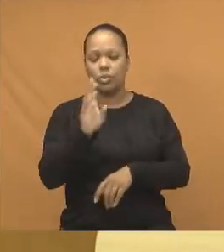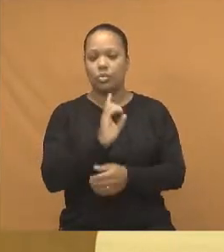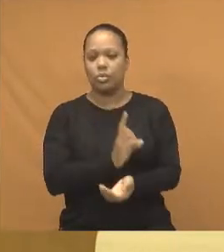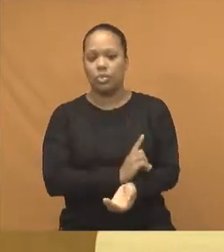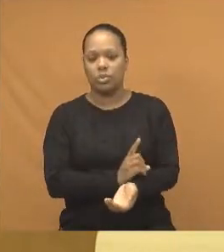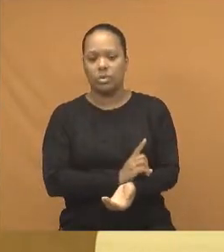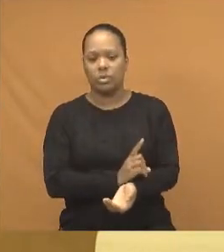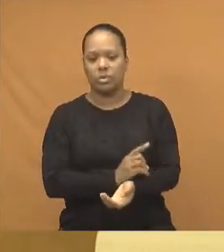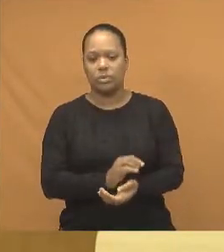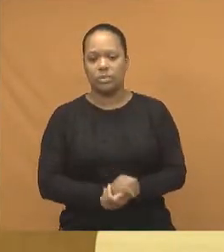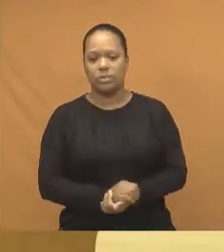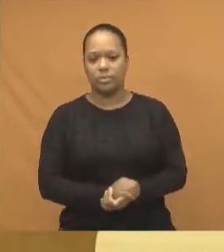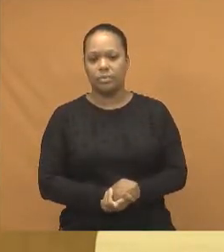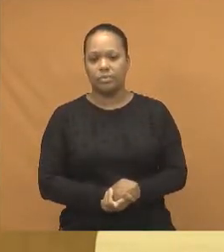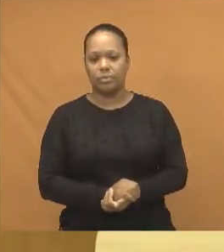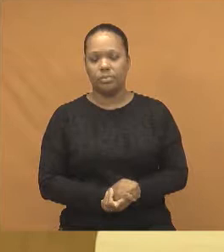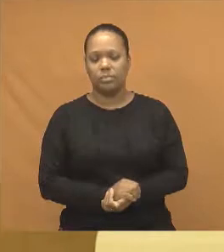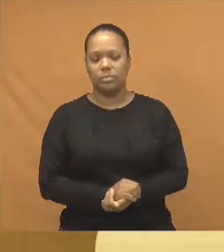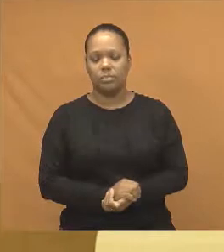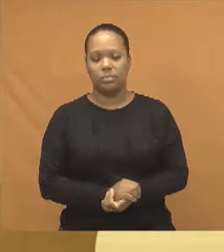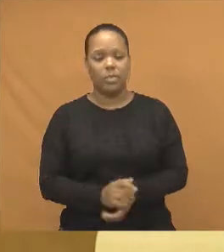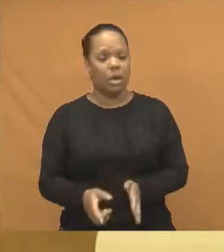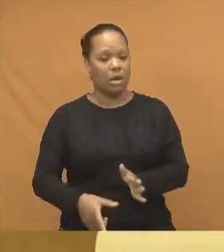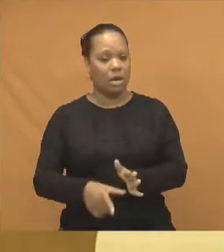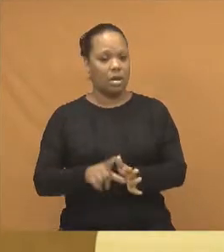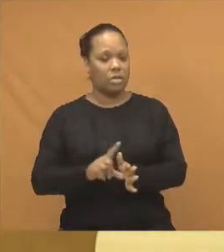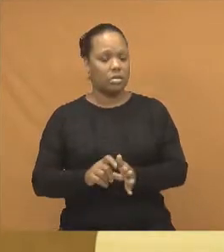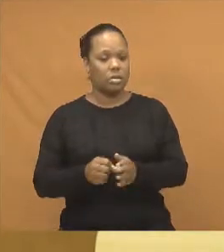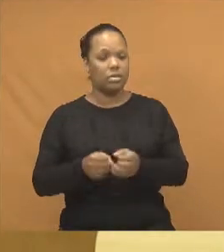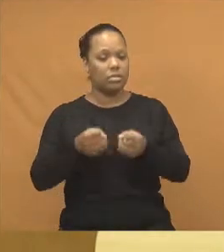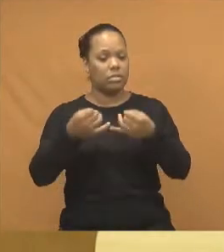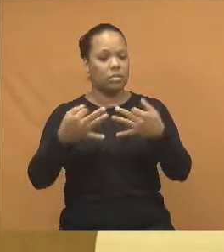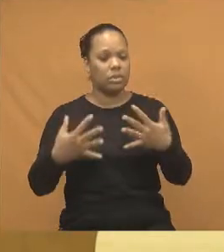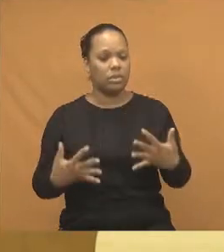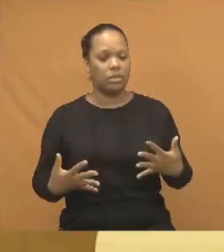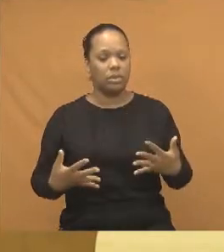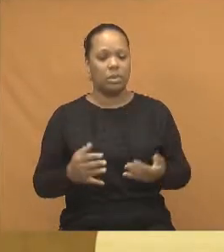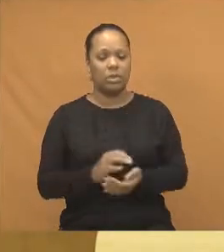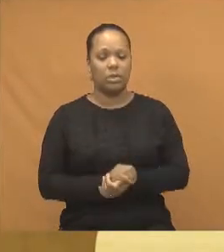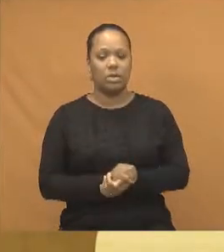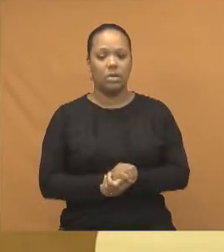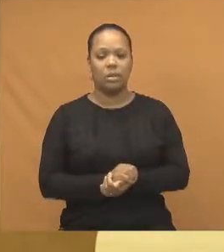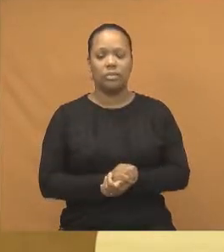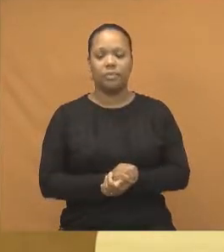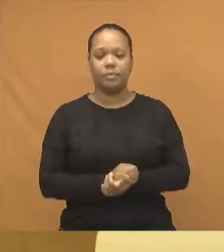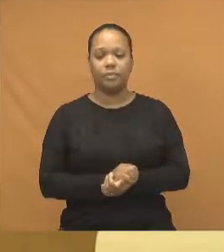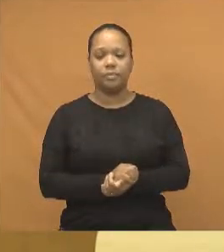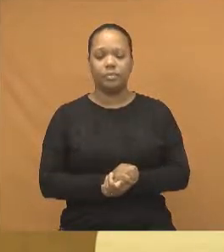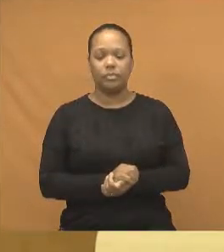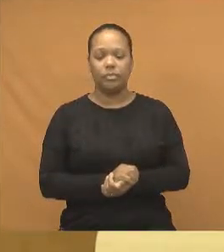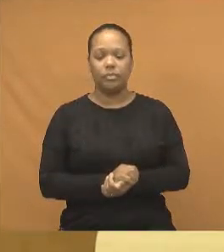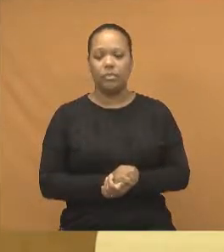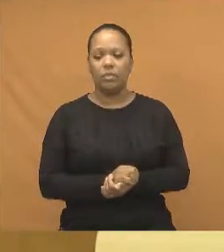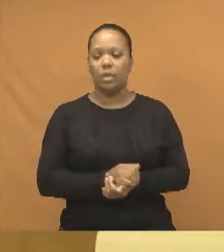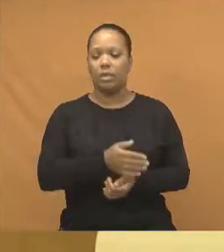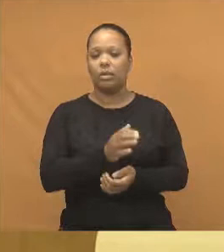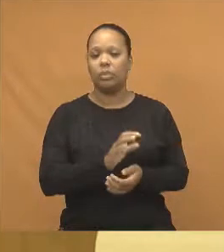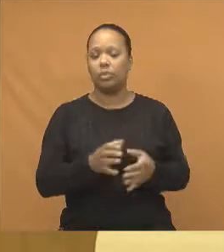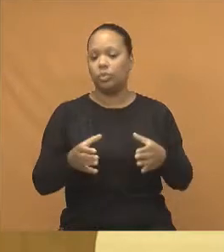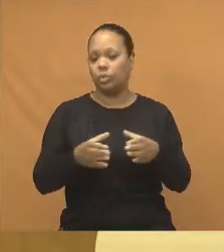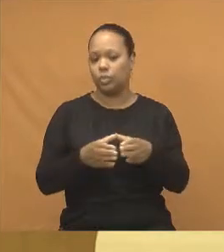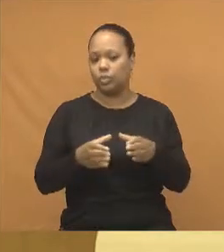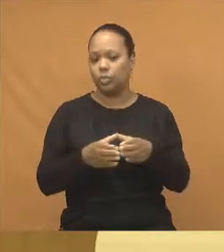diabéticos. Antes de tudo, eu quero esclarecer o diagnóstico das sociedades de cardiologia, sociedade